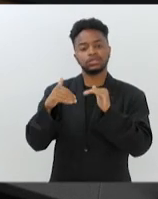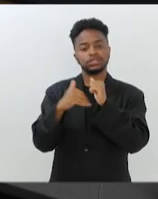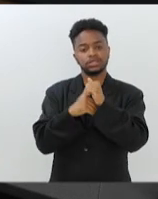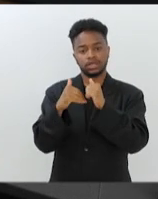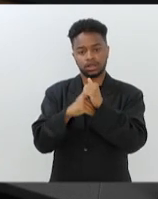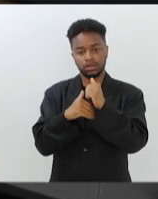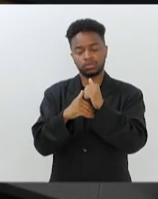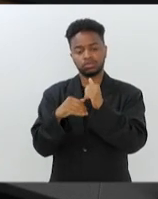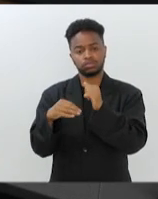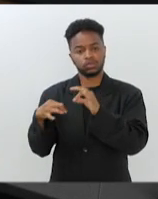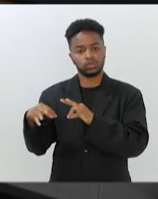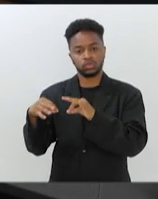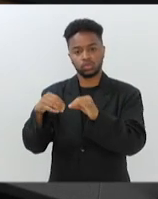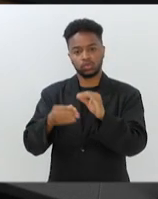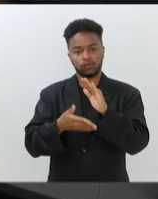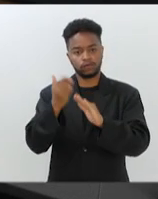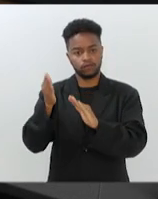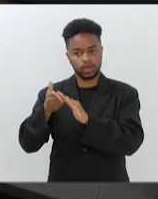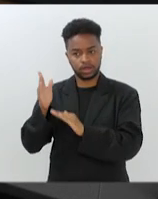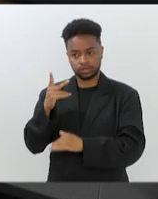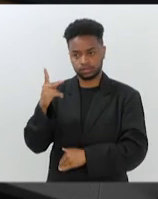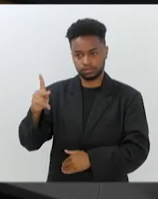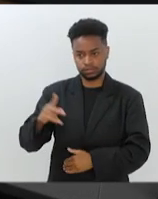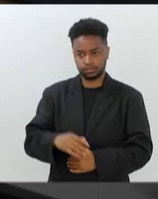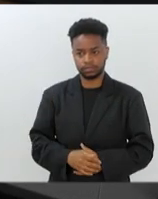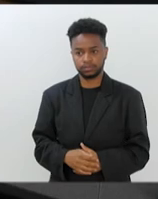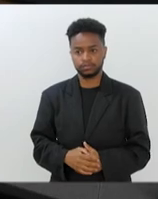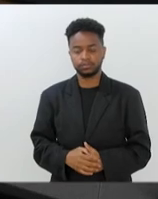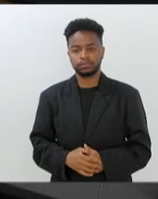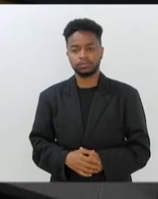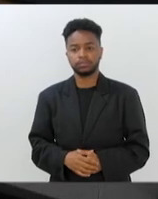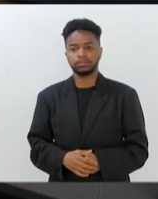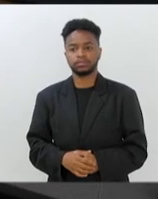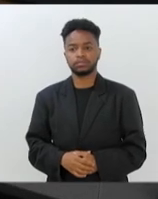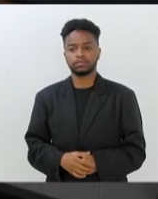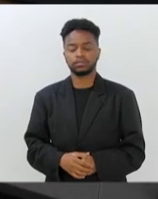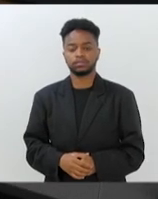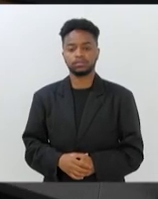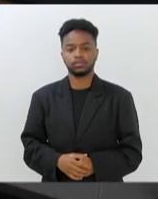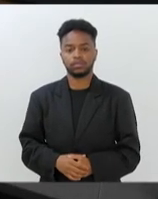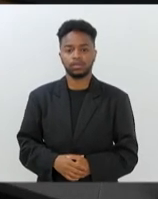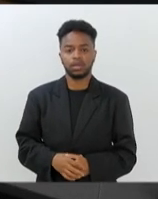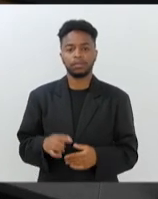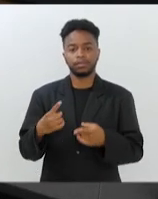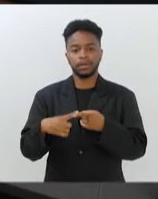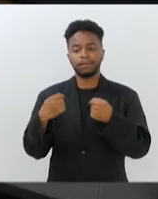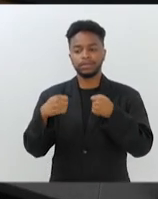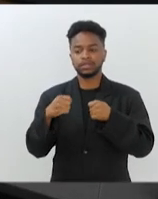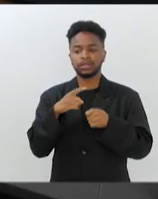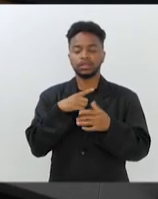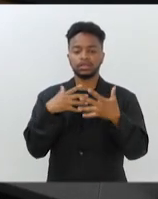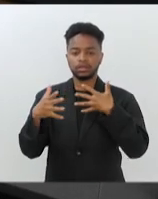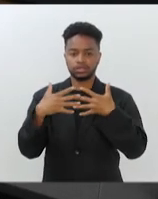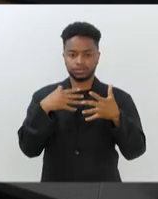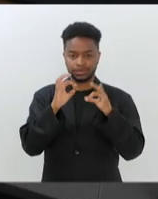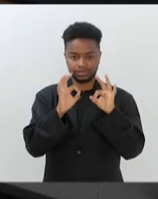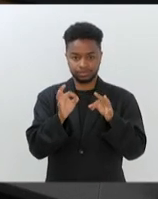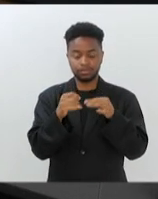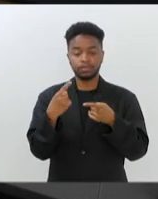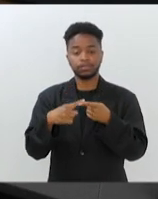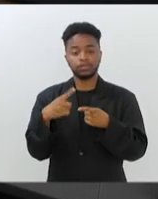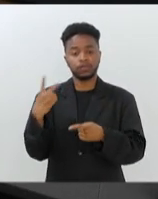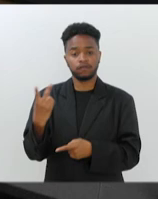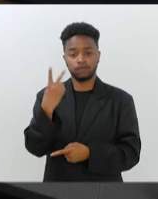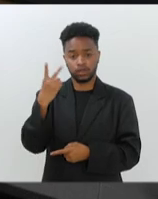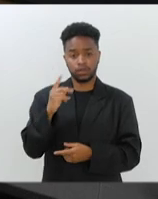seis aqui das dias que foram pagas ao Senhor para que a gente possa ter transparência afinal de contas esses valores